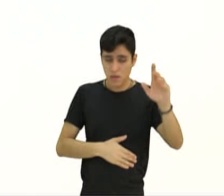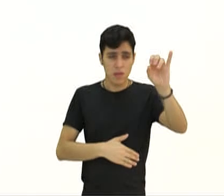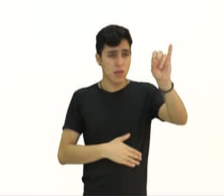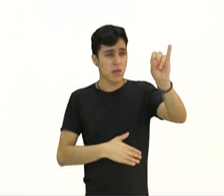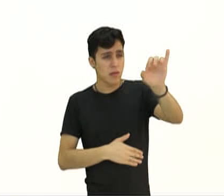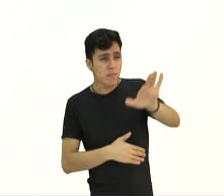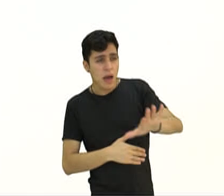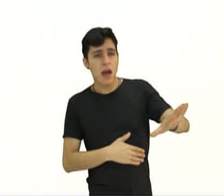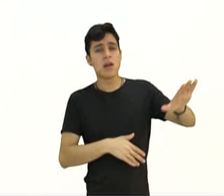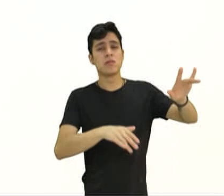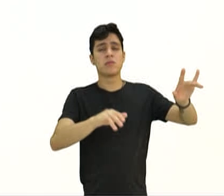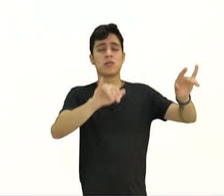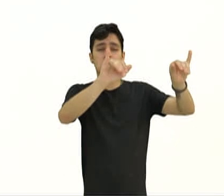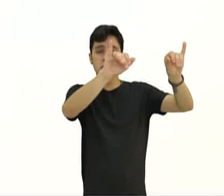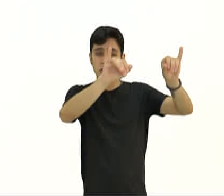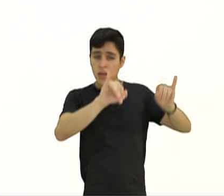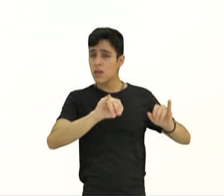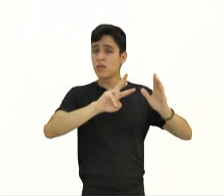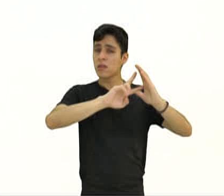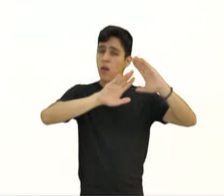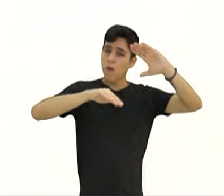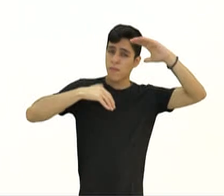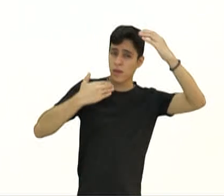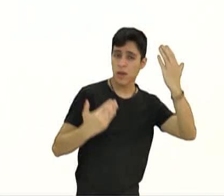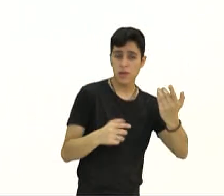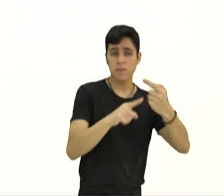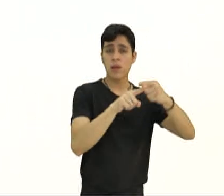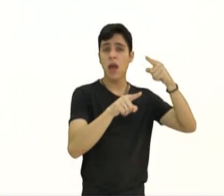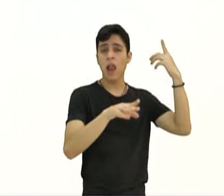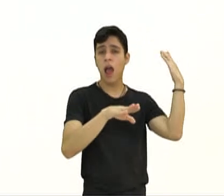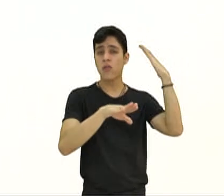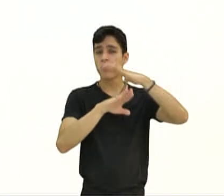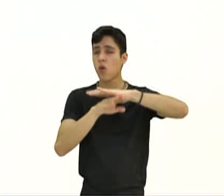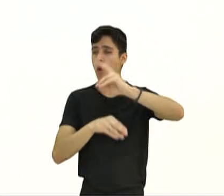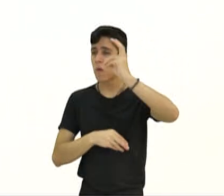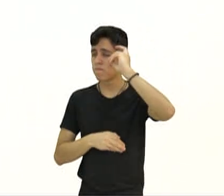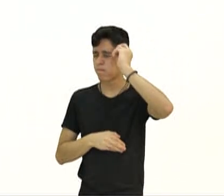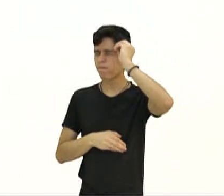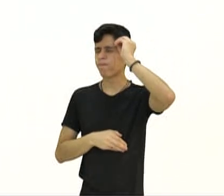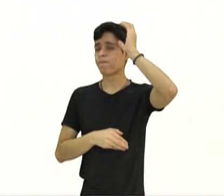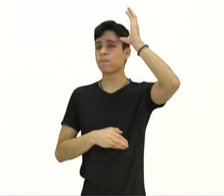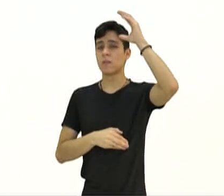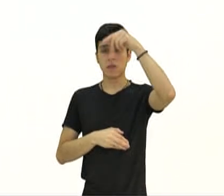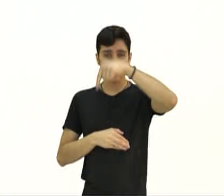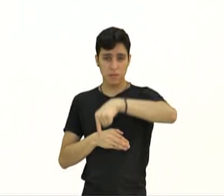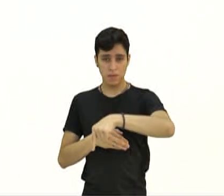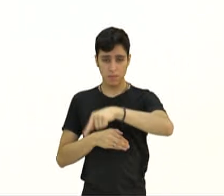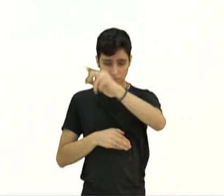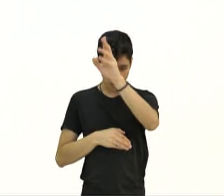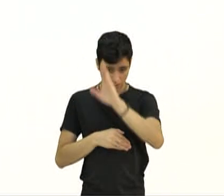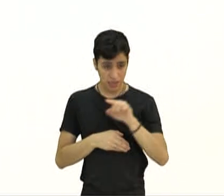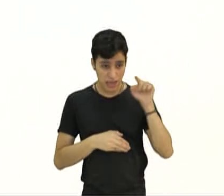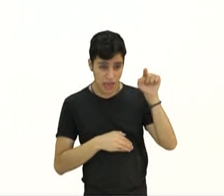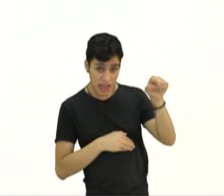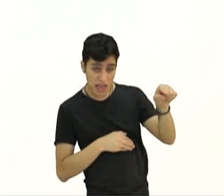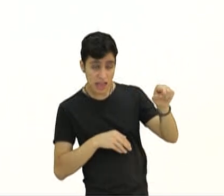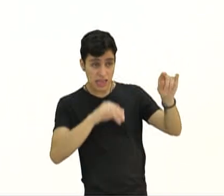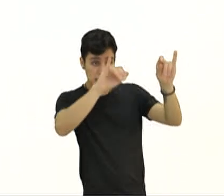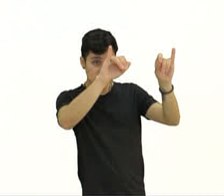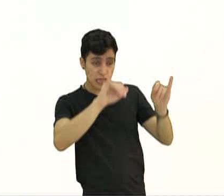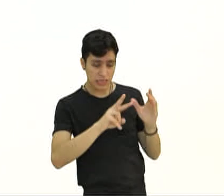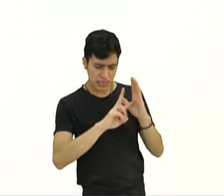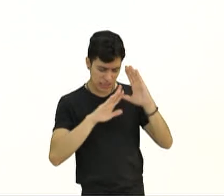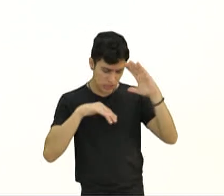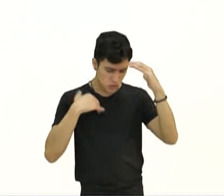mereceu receber pela sua contribuição para a nossa cultura. Esse monumento é um símbolo público de agradecimento, mas também é um